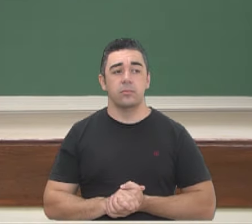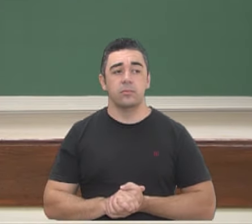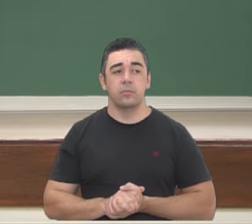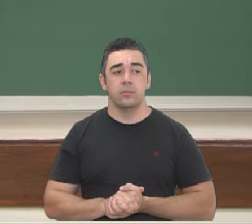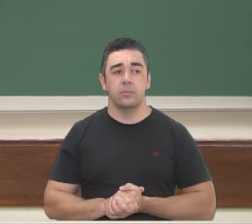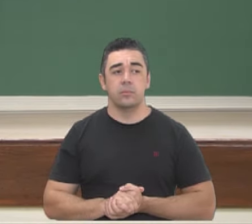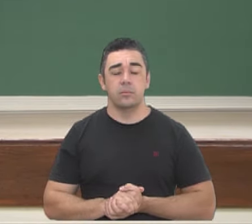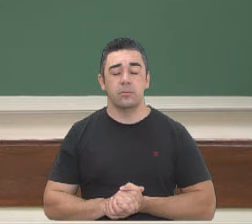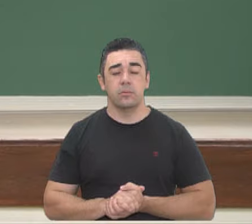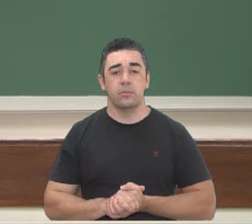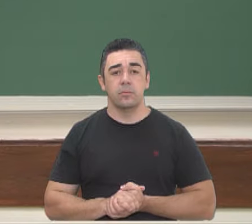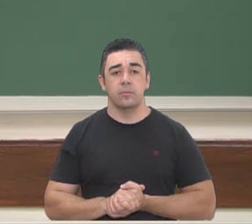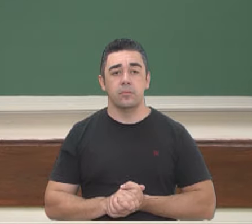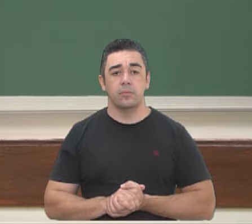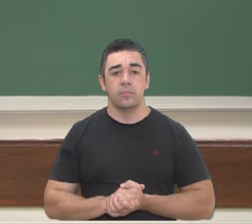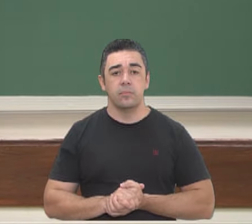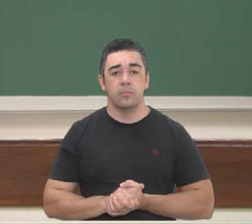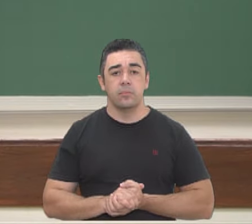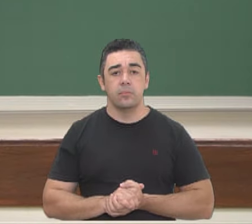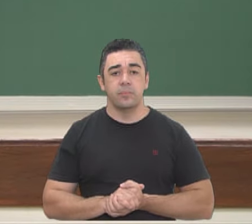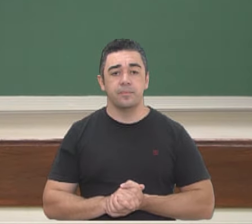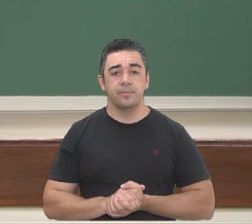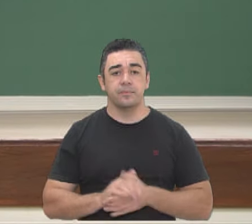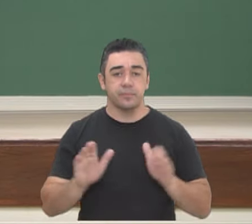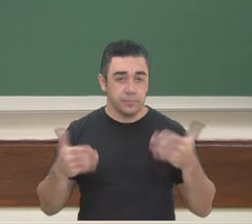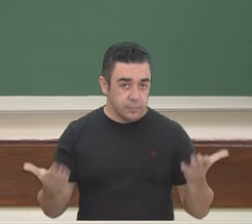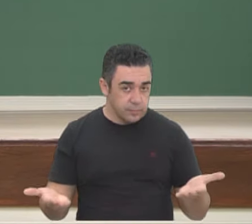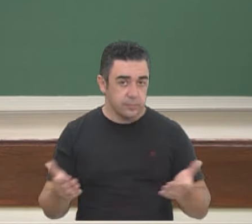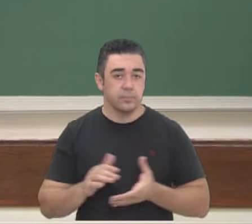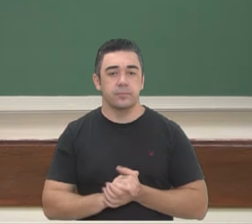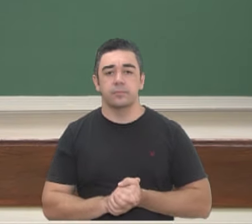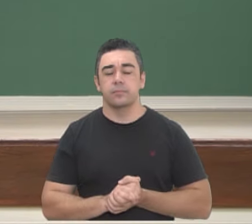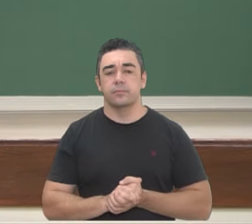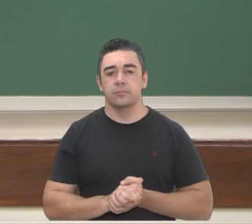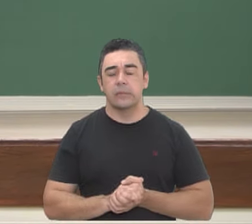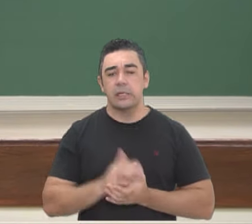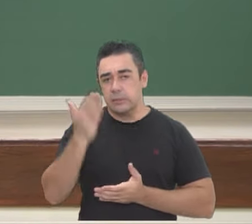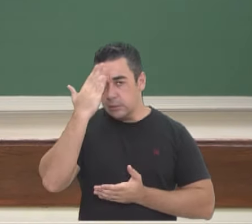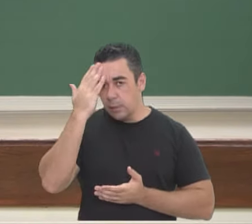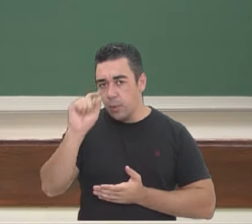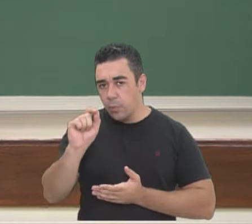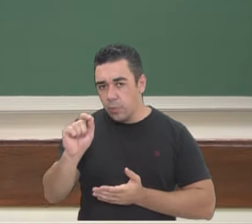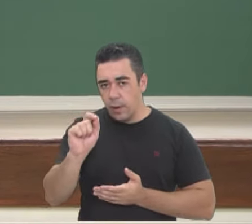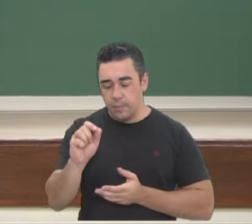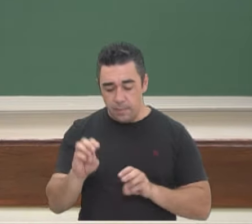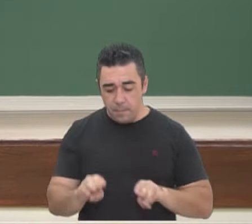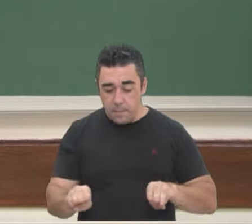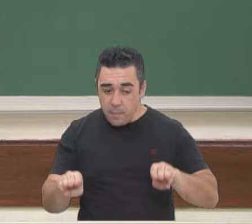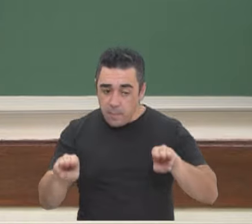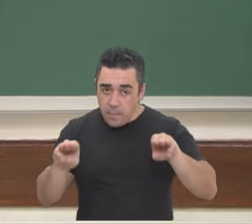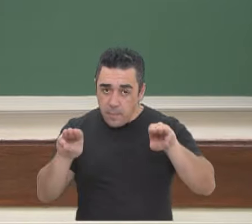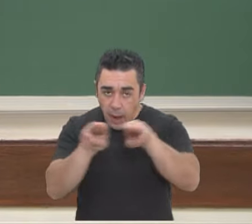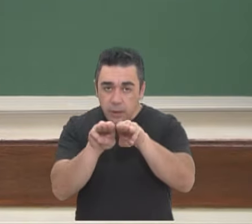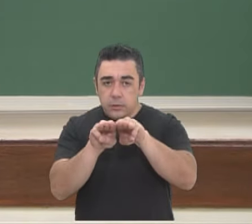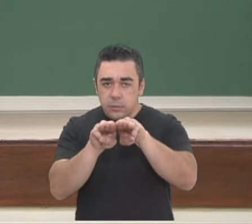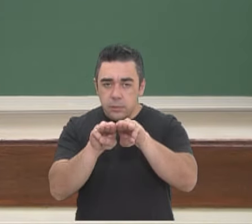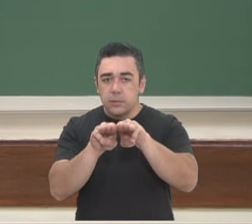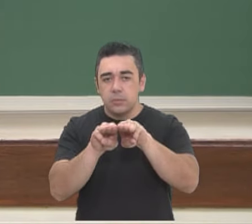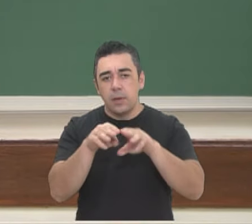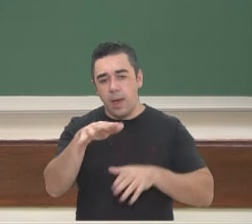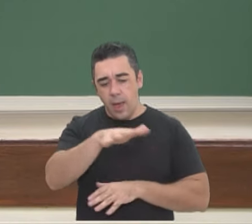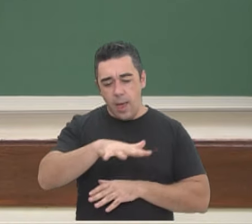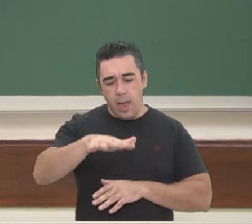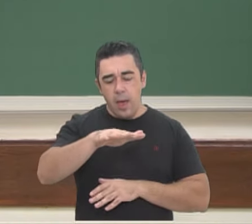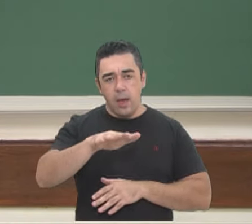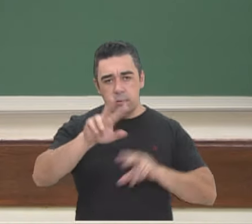bom então a gente até aqui sabe que o magnetismo é uma área